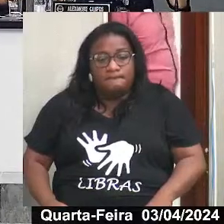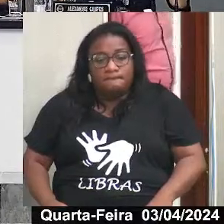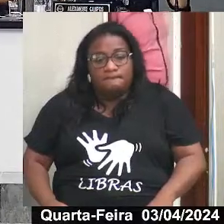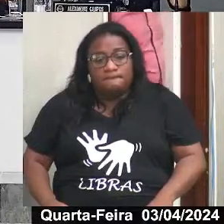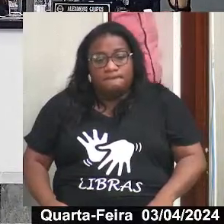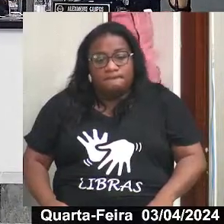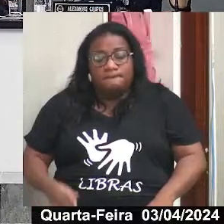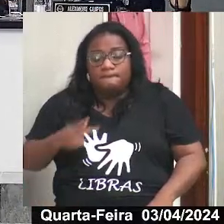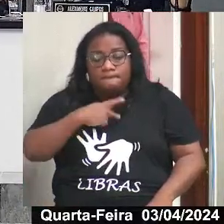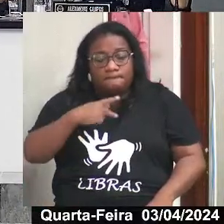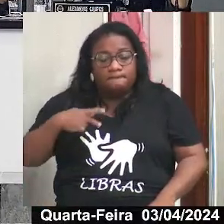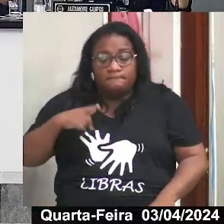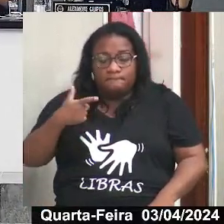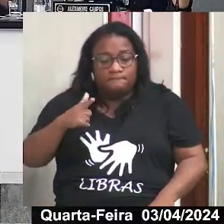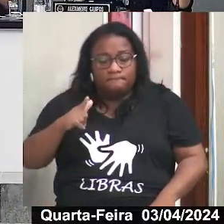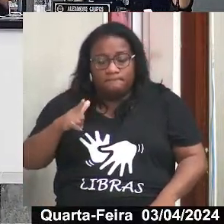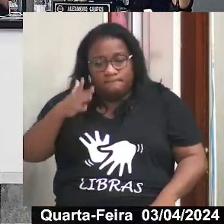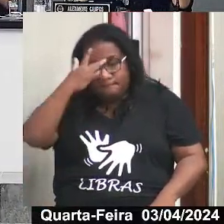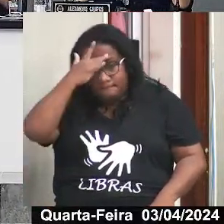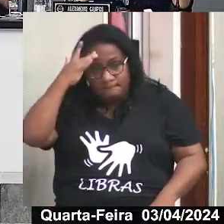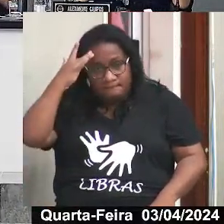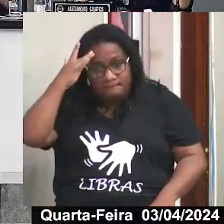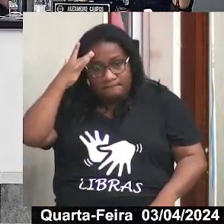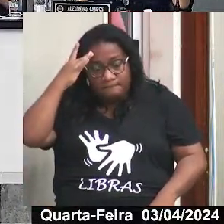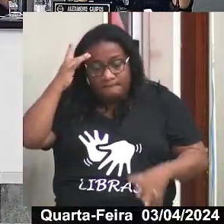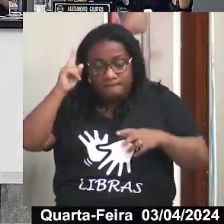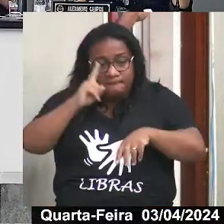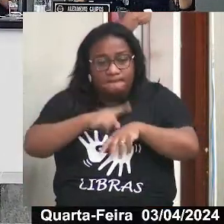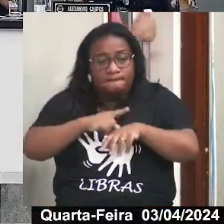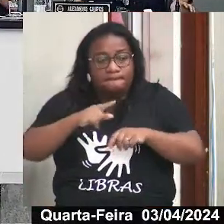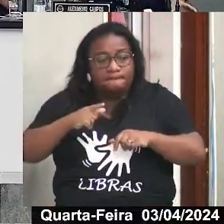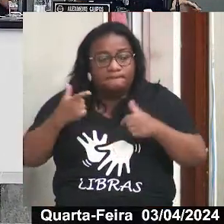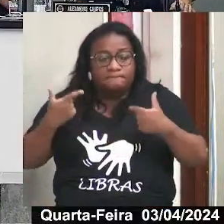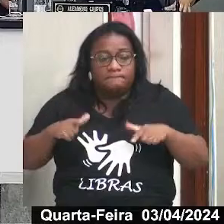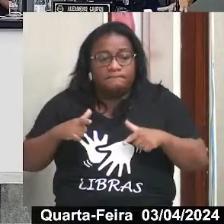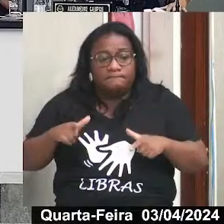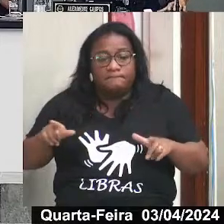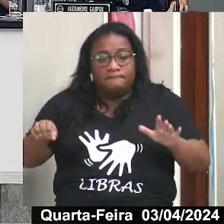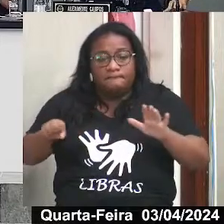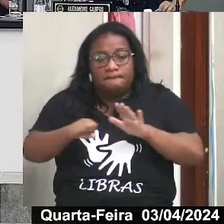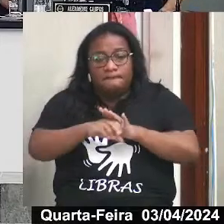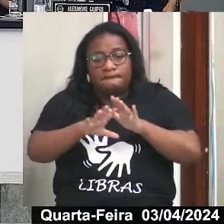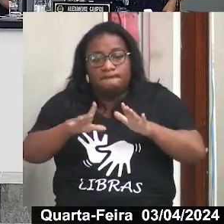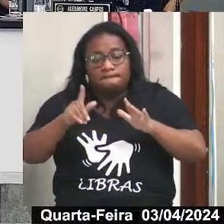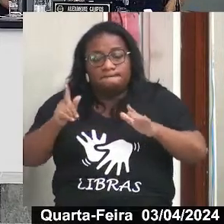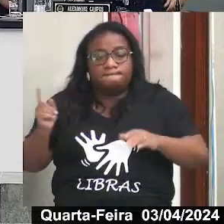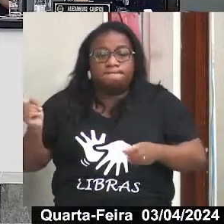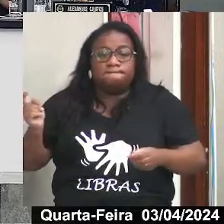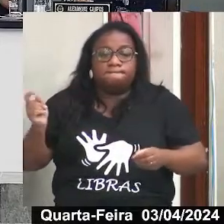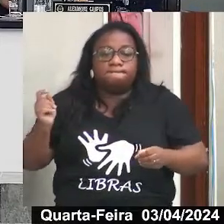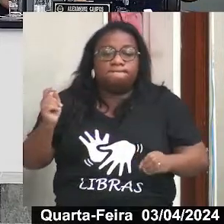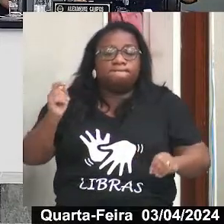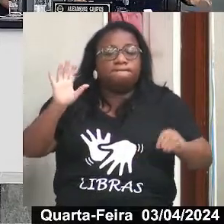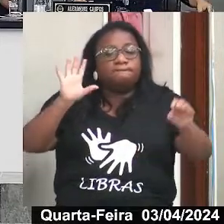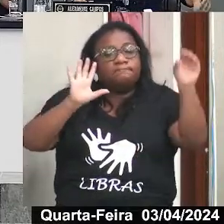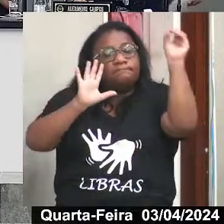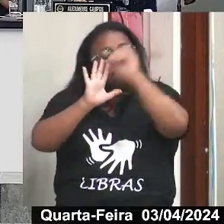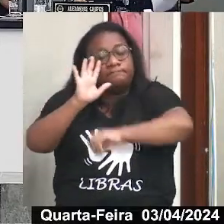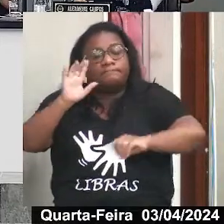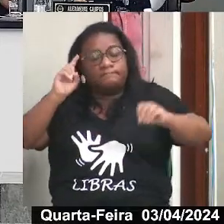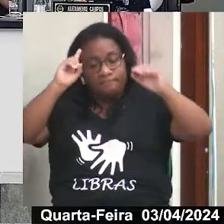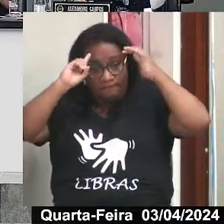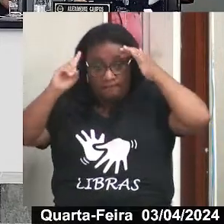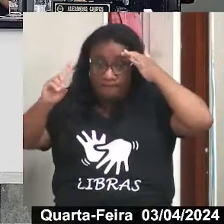Senhor presidente, não tem mais nenhum vereador inscrito no grande expediente. Não havendo mais vereadores inscritos, passaremos nesse momento